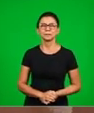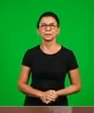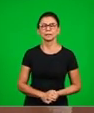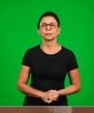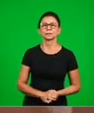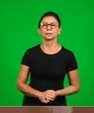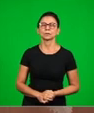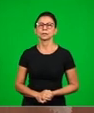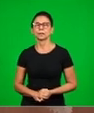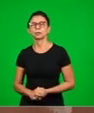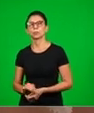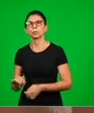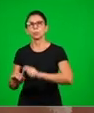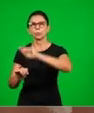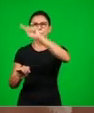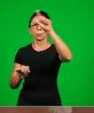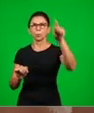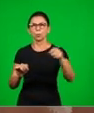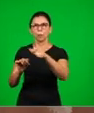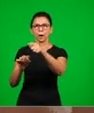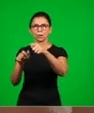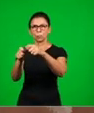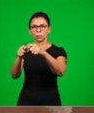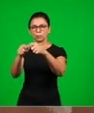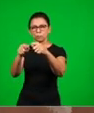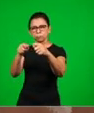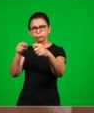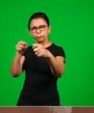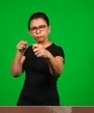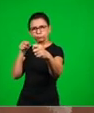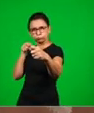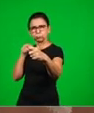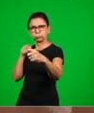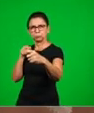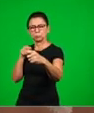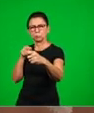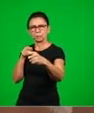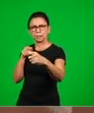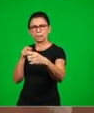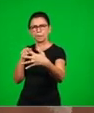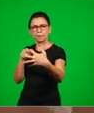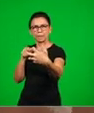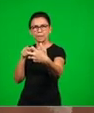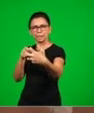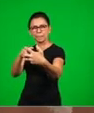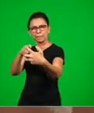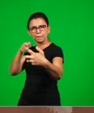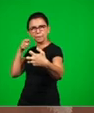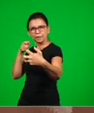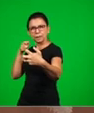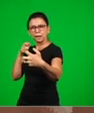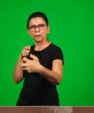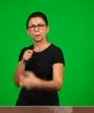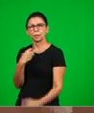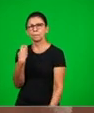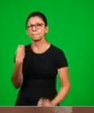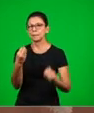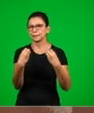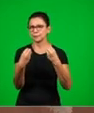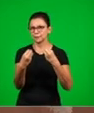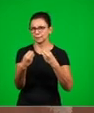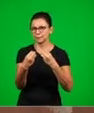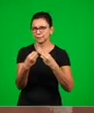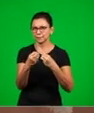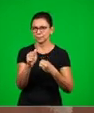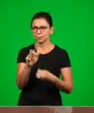distância. Então, é aquilo que é a oração. Você vai